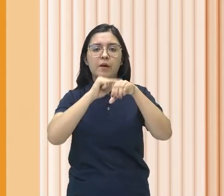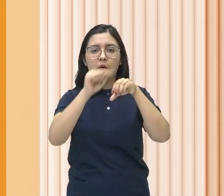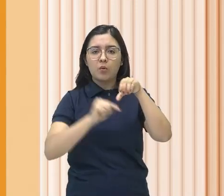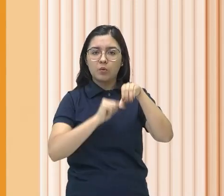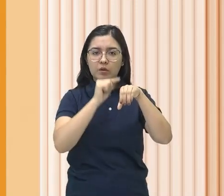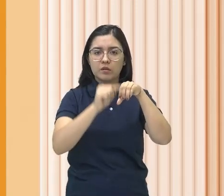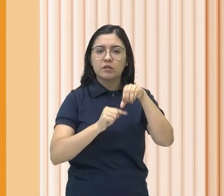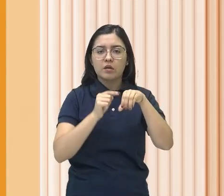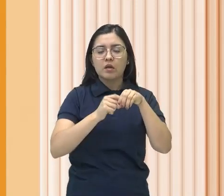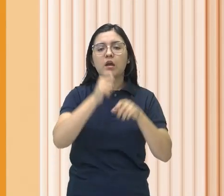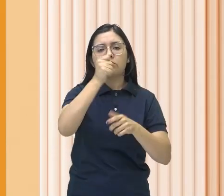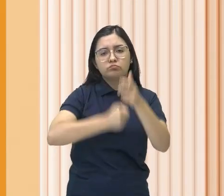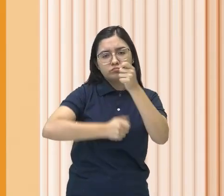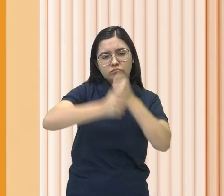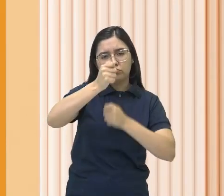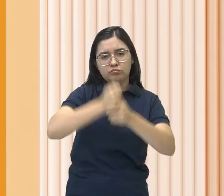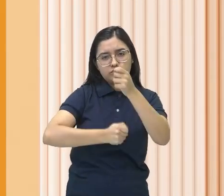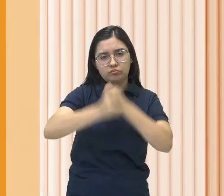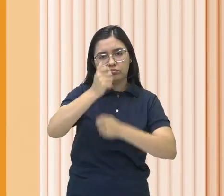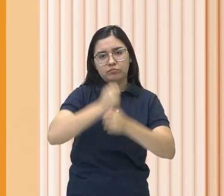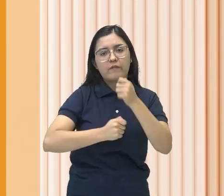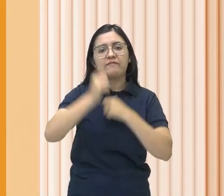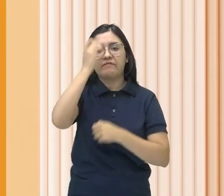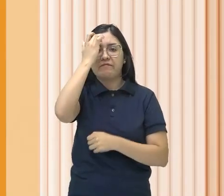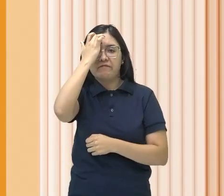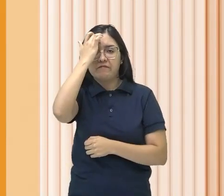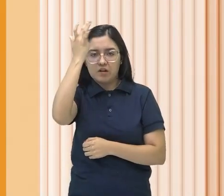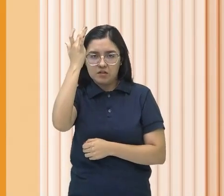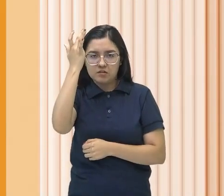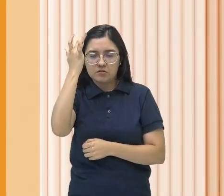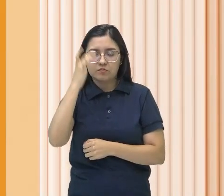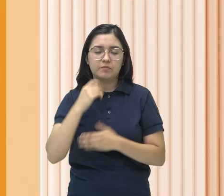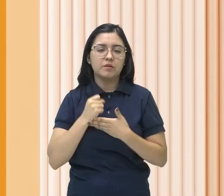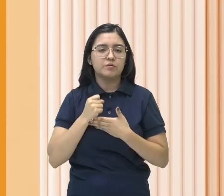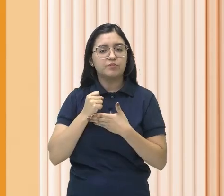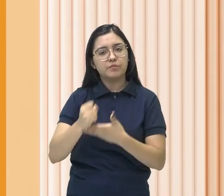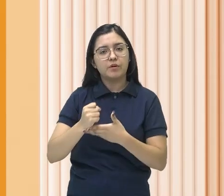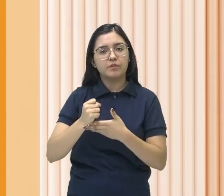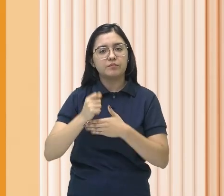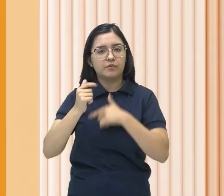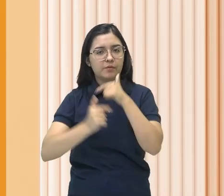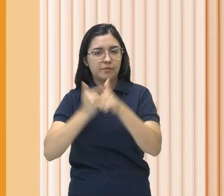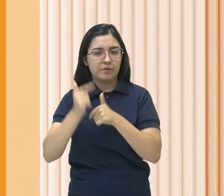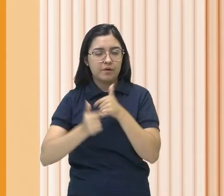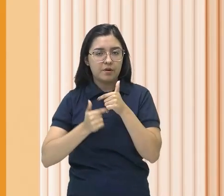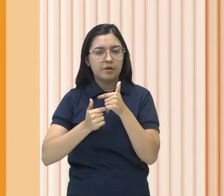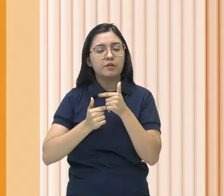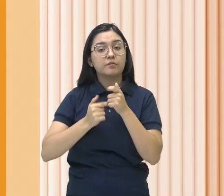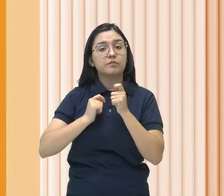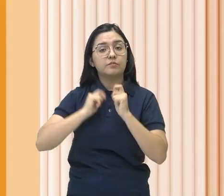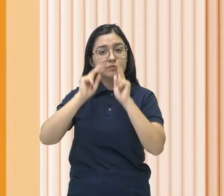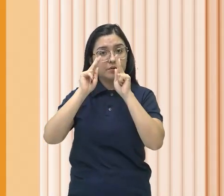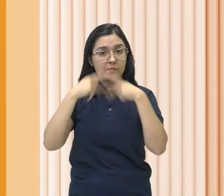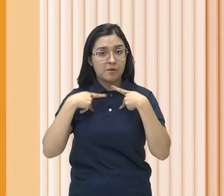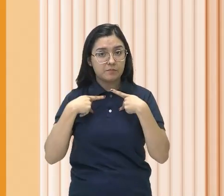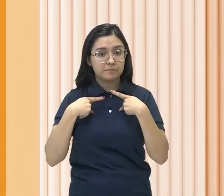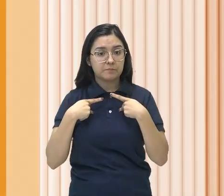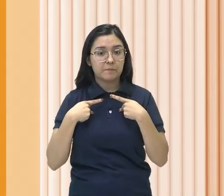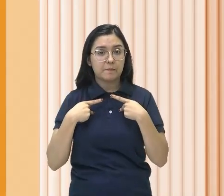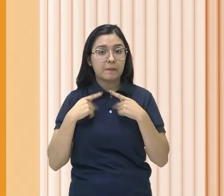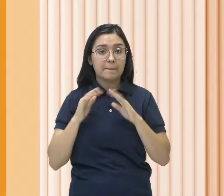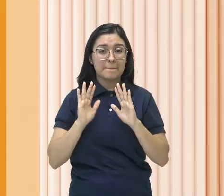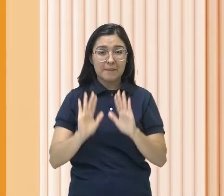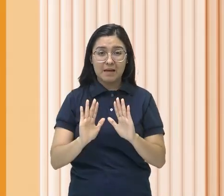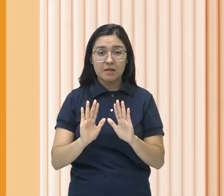puxavam. Ela ajudava, né, no processo. Então, para facilitar a vida do ser humano. Agora,